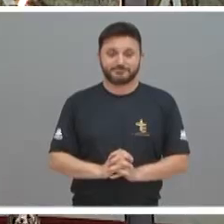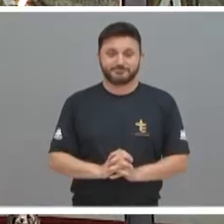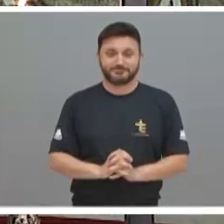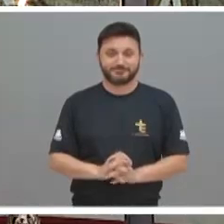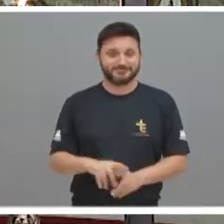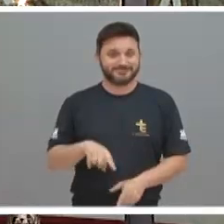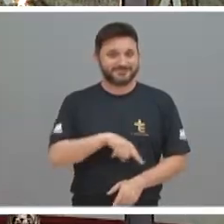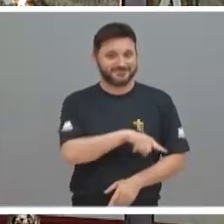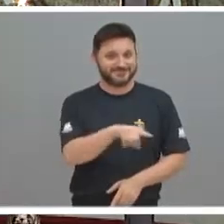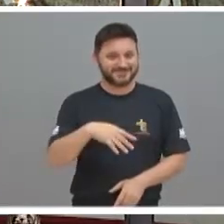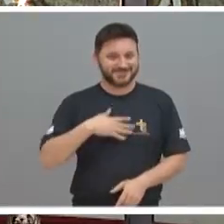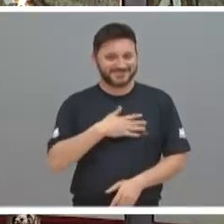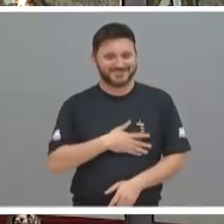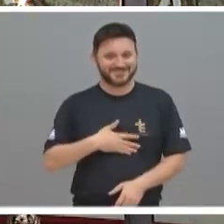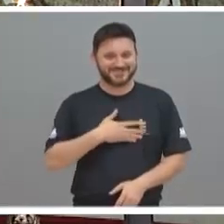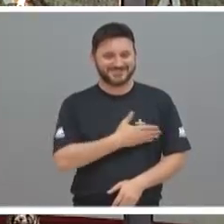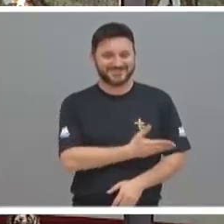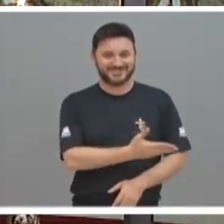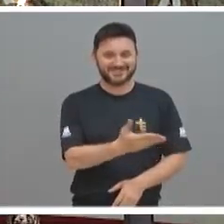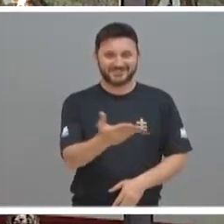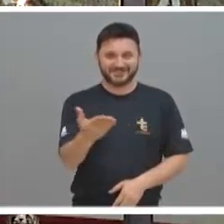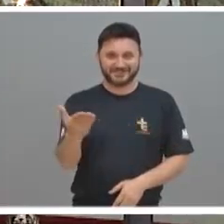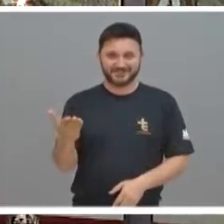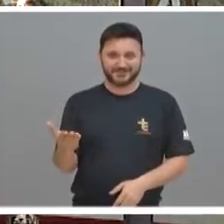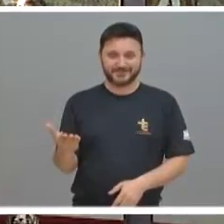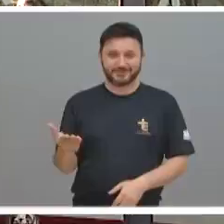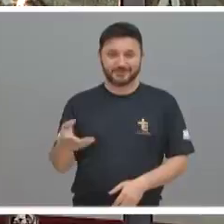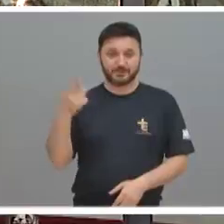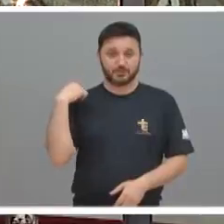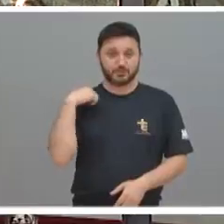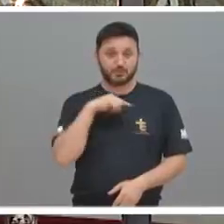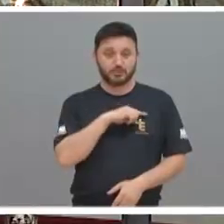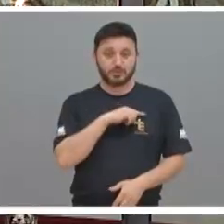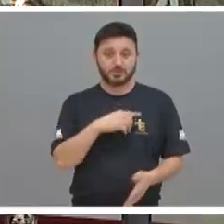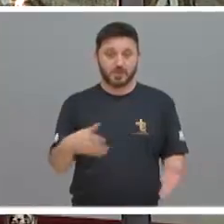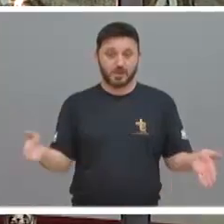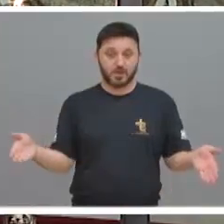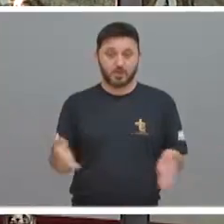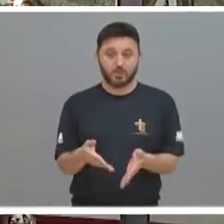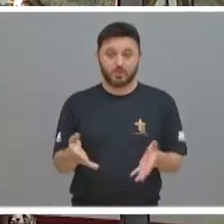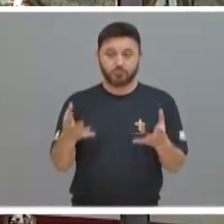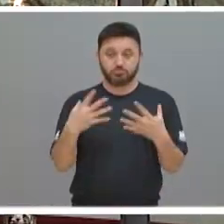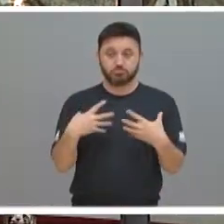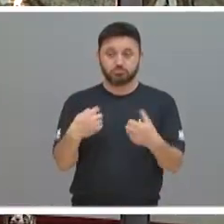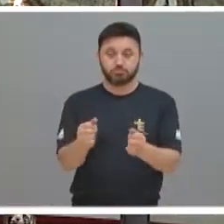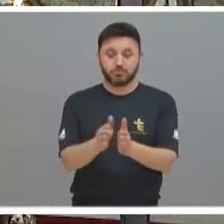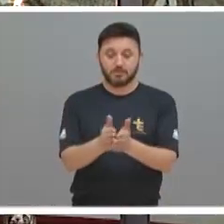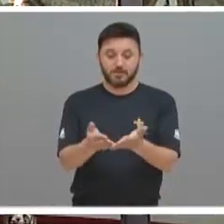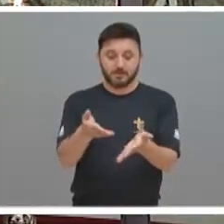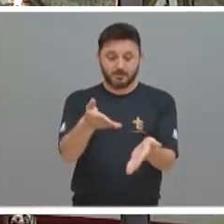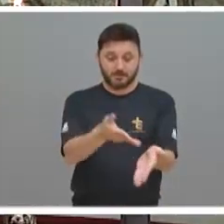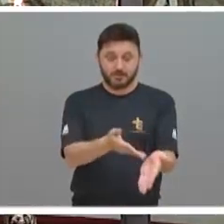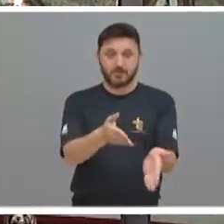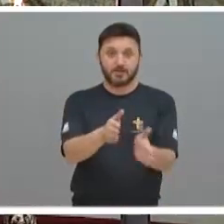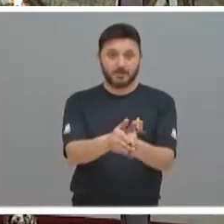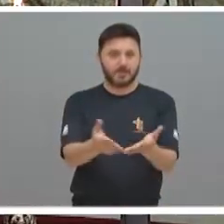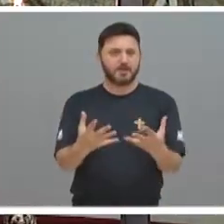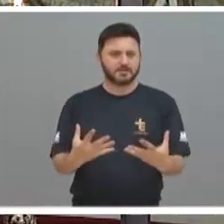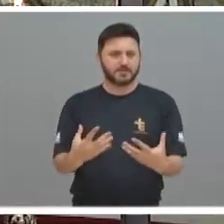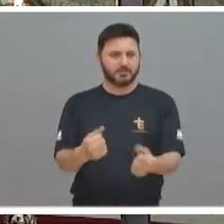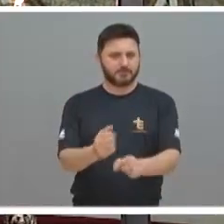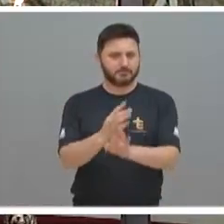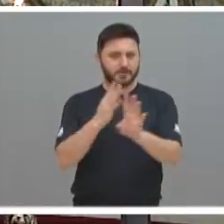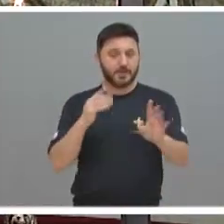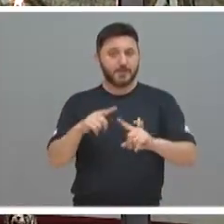Amém. Queridos filhos e filhas, nós vamos receber a palavra de Deus, mas antes de qualquer